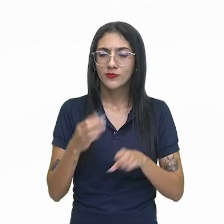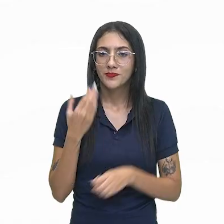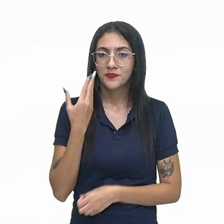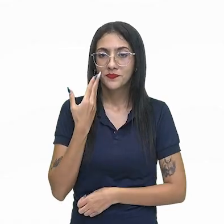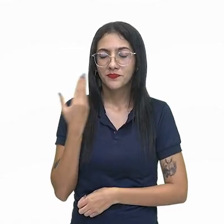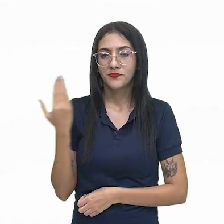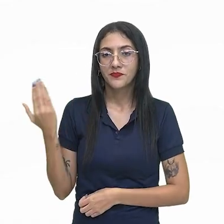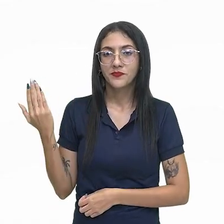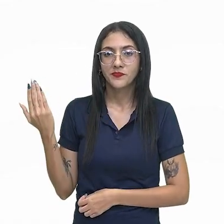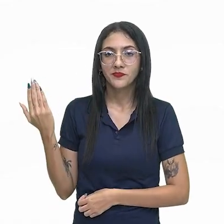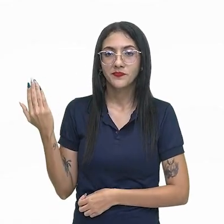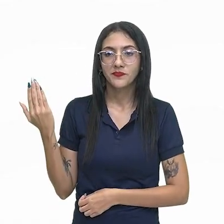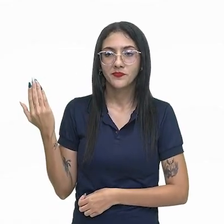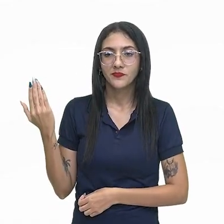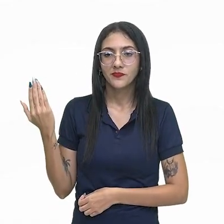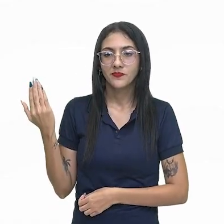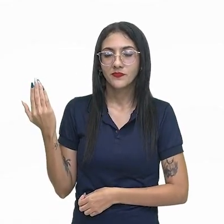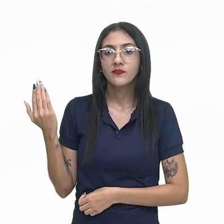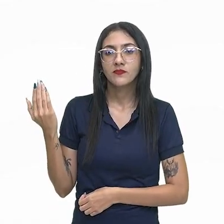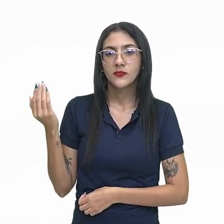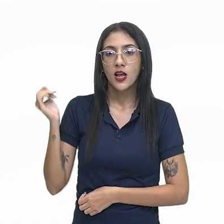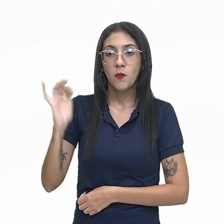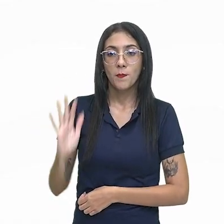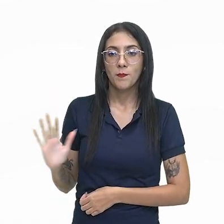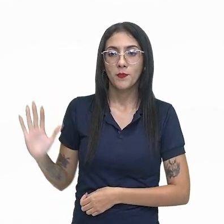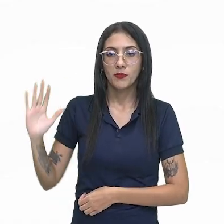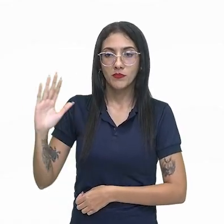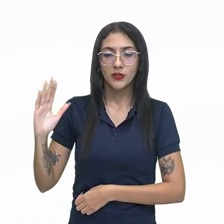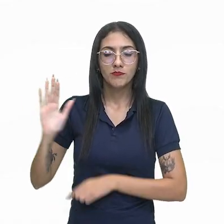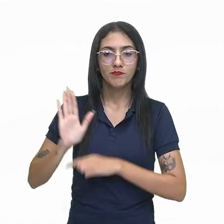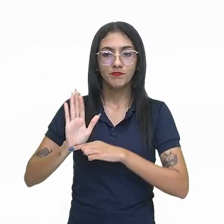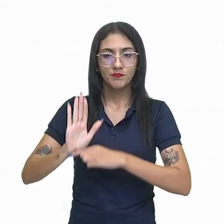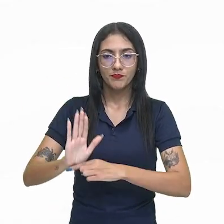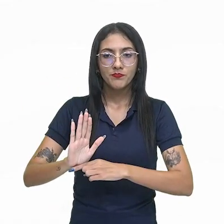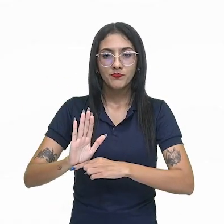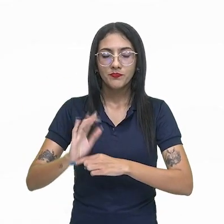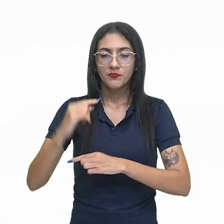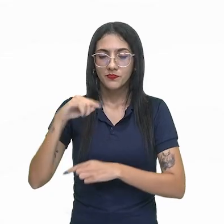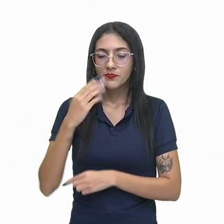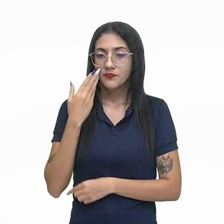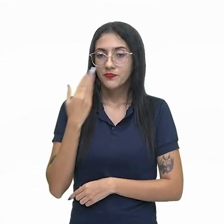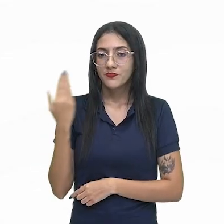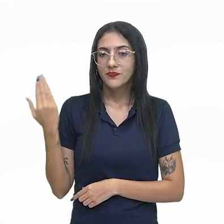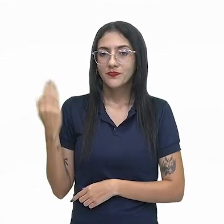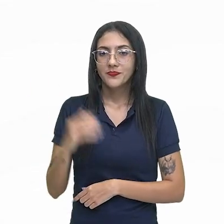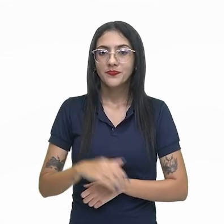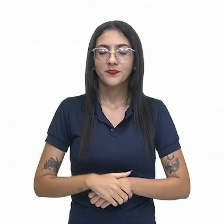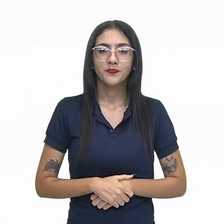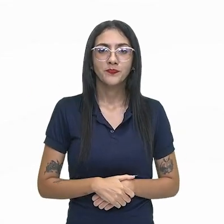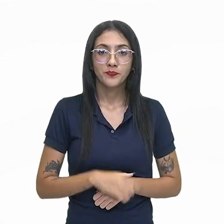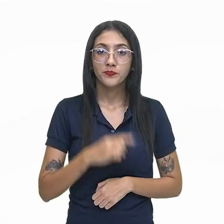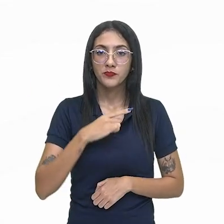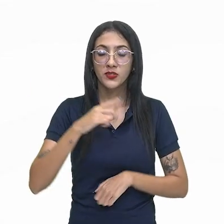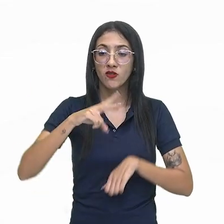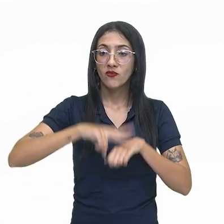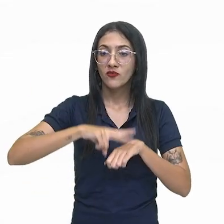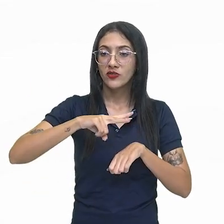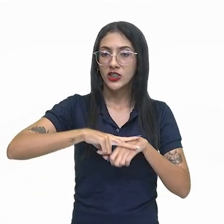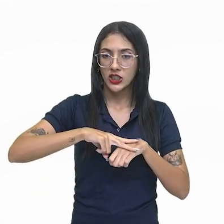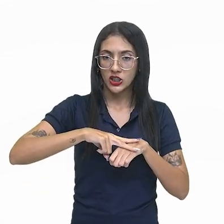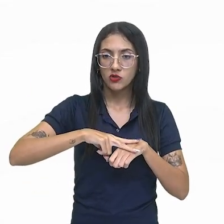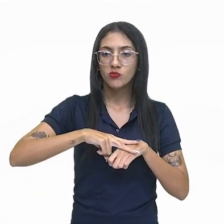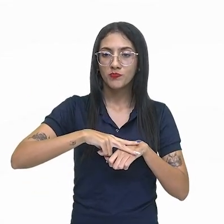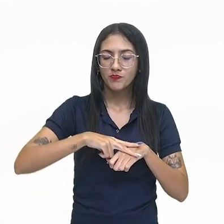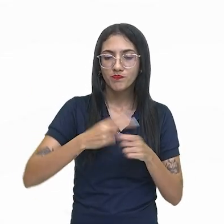Vamos ver aí essa imagem didática mostrando para vocês. Nós temos aí a vidraria simulando, né,